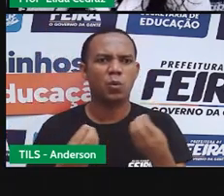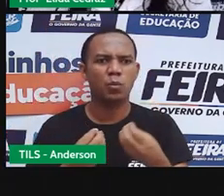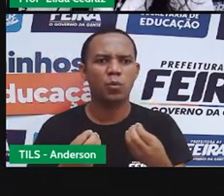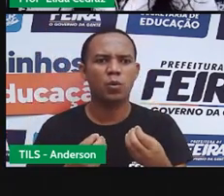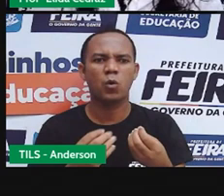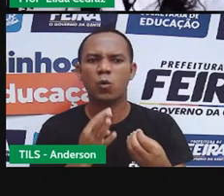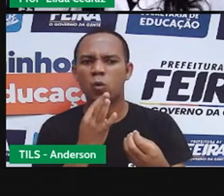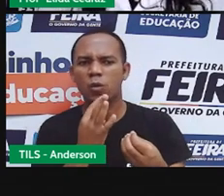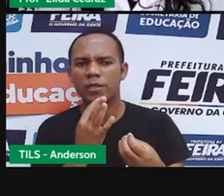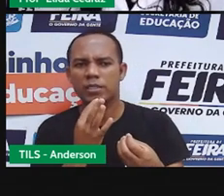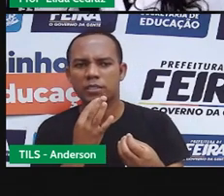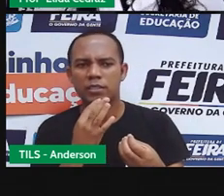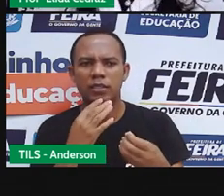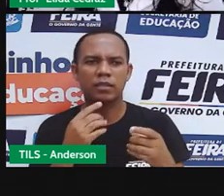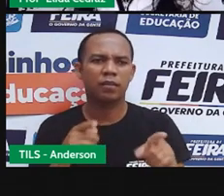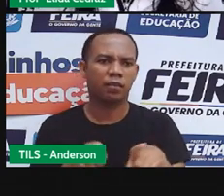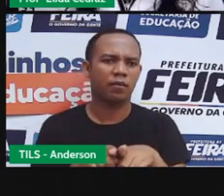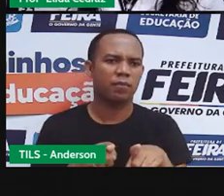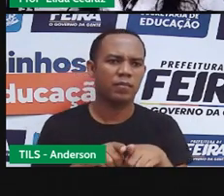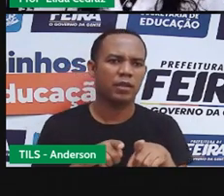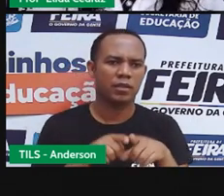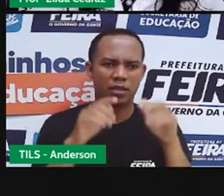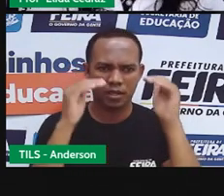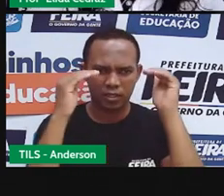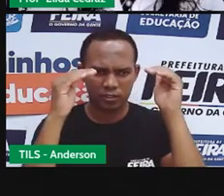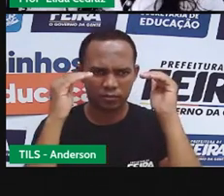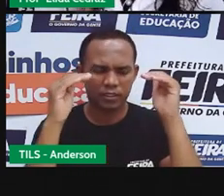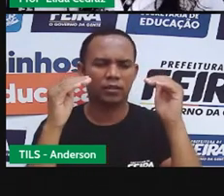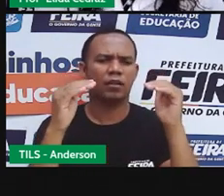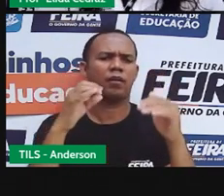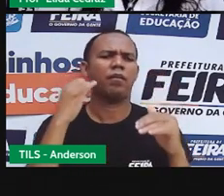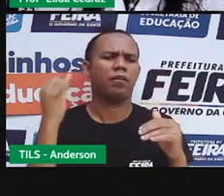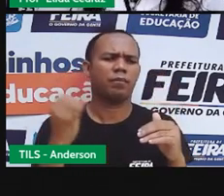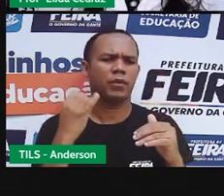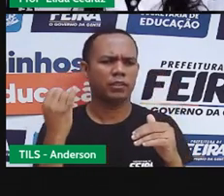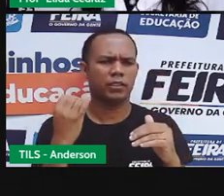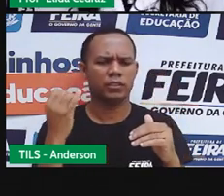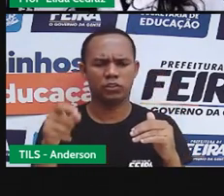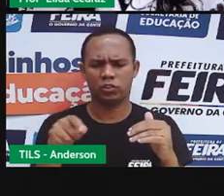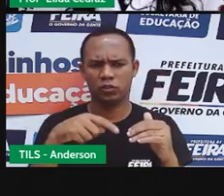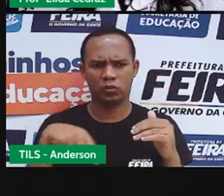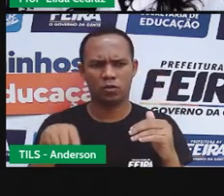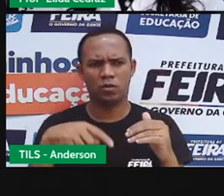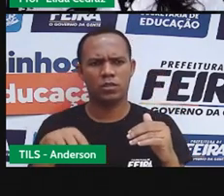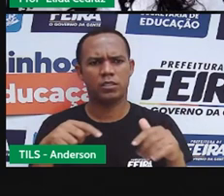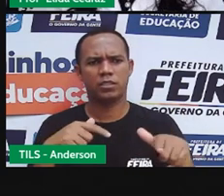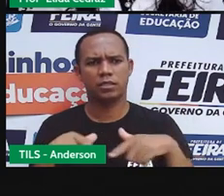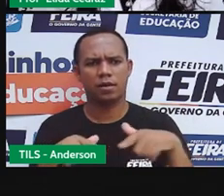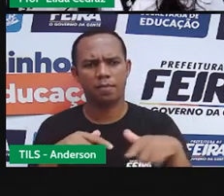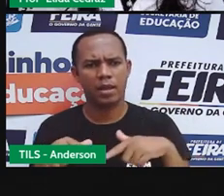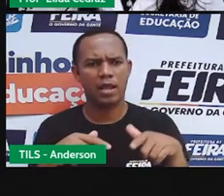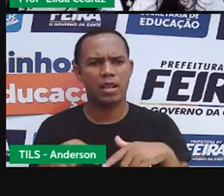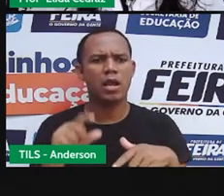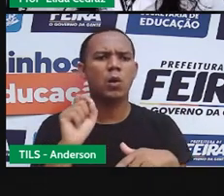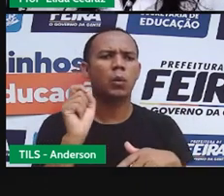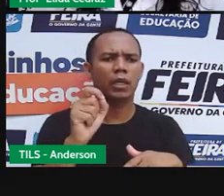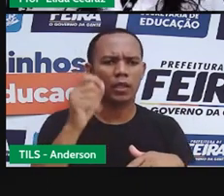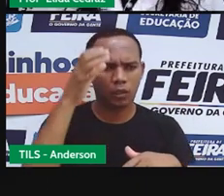e respeitá-la. Então, por isso que é tão importante, quando a gente trabalha a cultura de outros